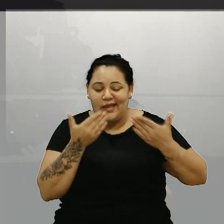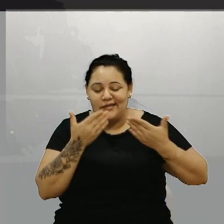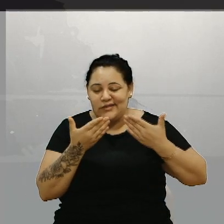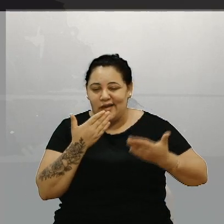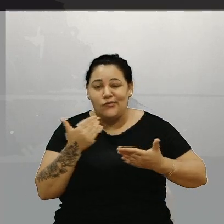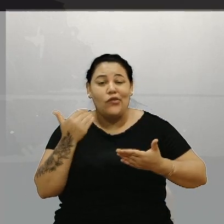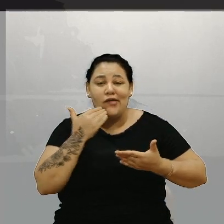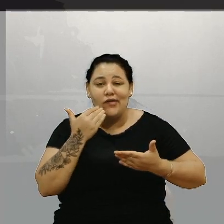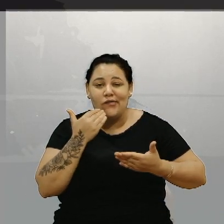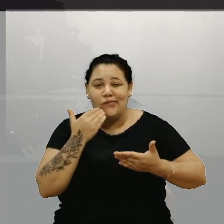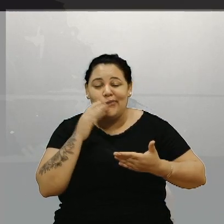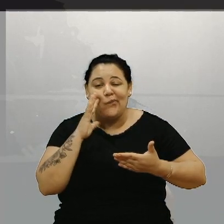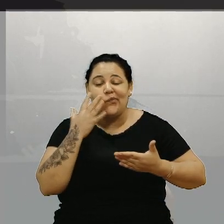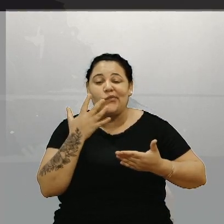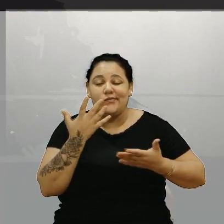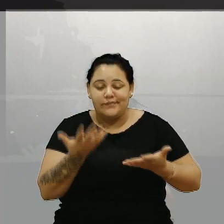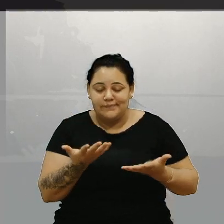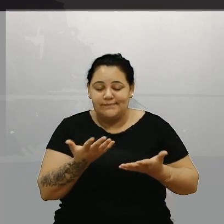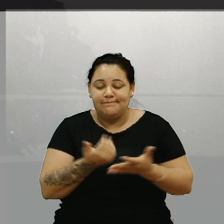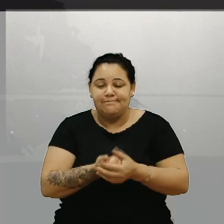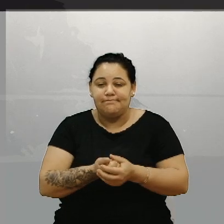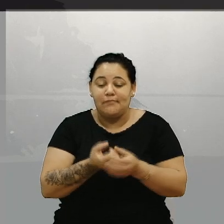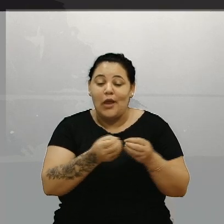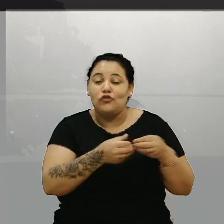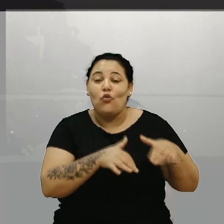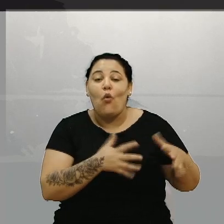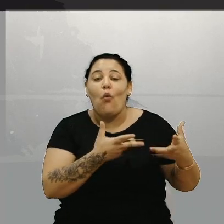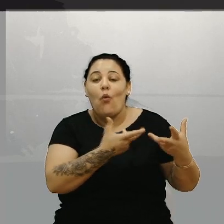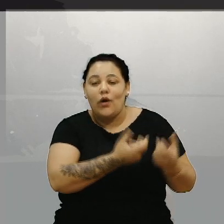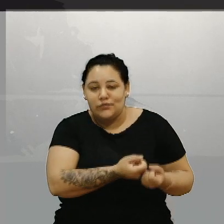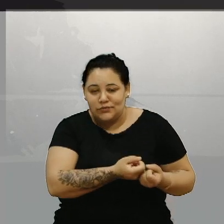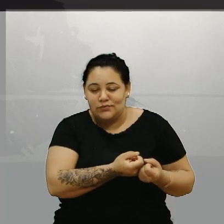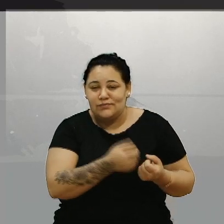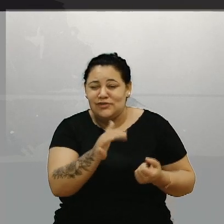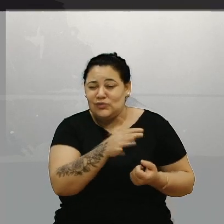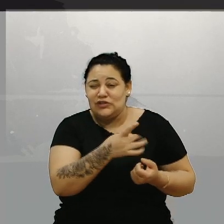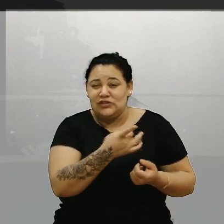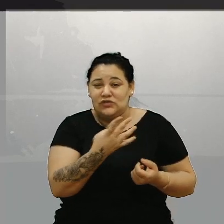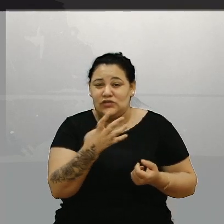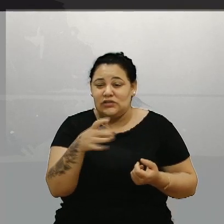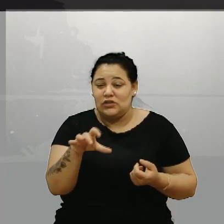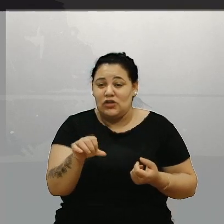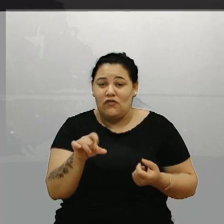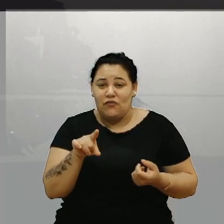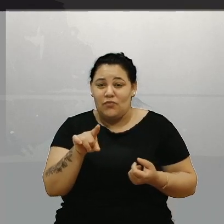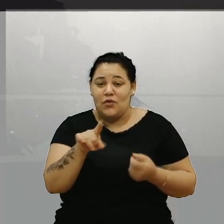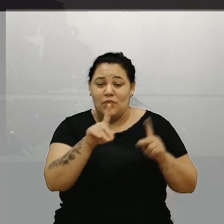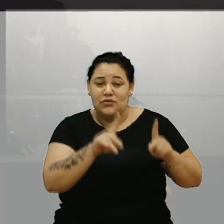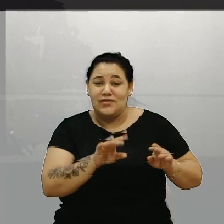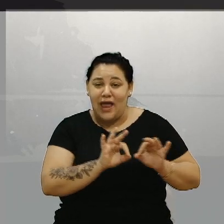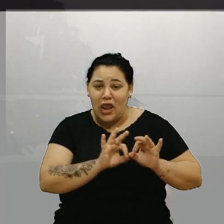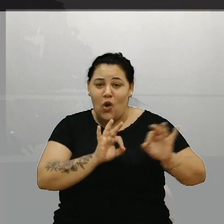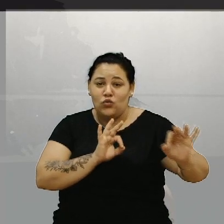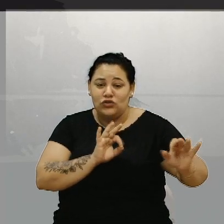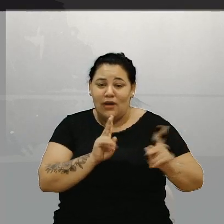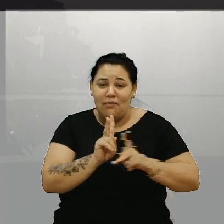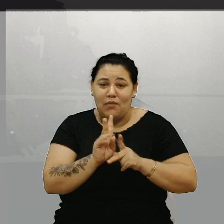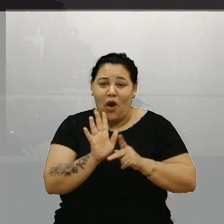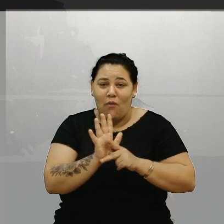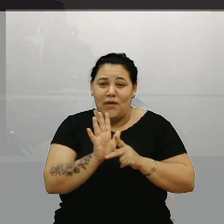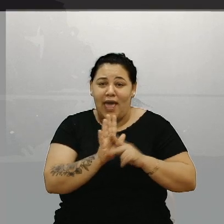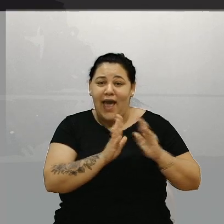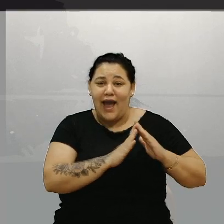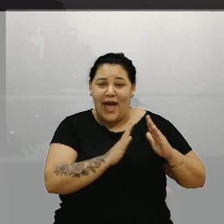Segundo o levantamento da Defesa Civil, aproximadamente 149 mil pessoas estão deslocadas de suas residências, sendo 20